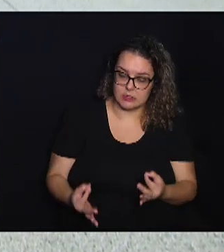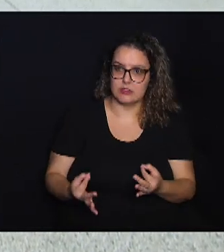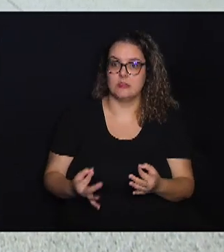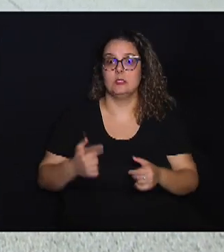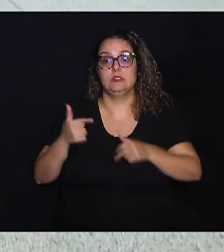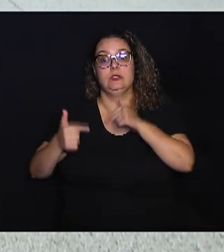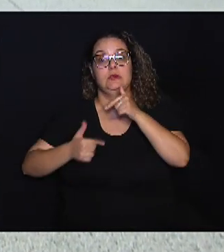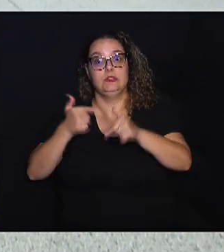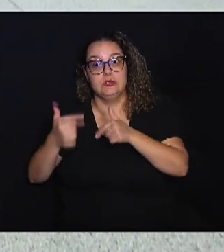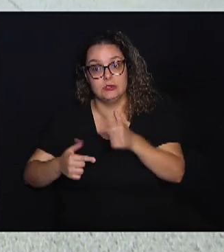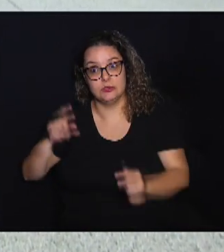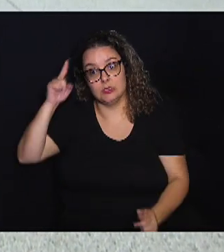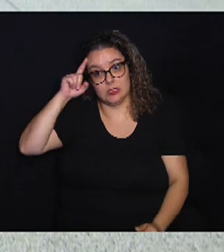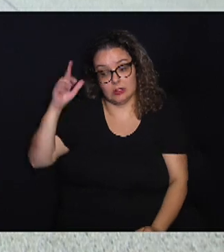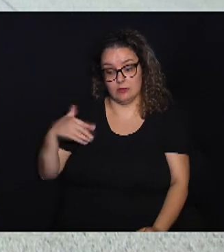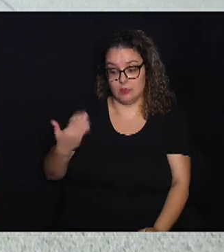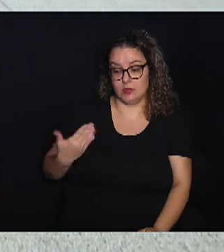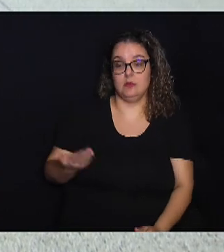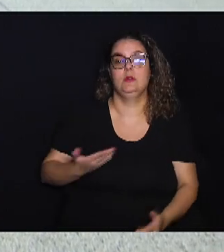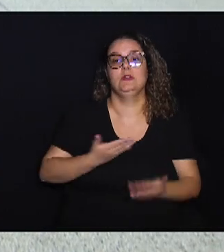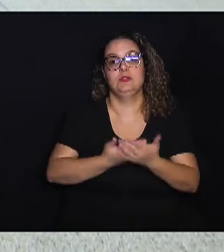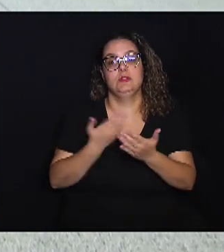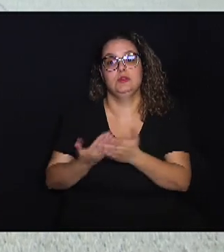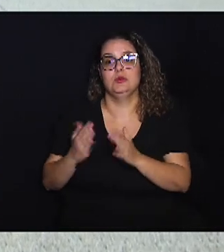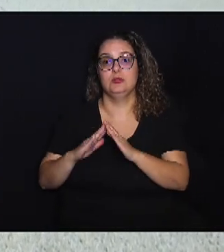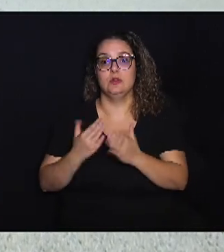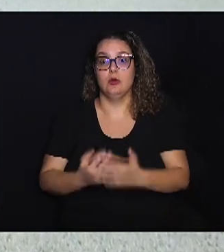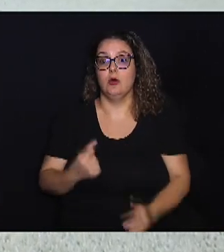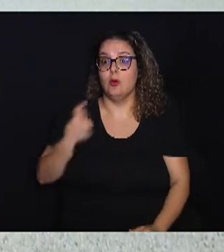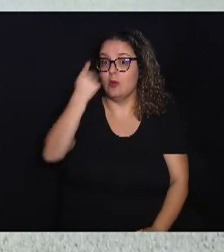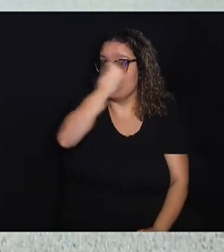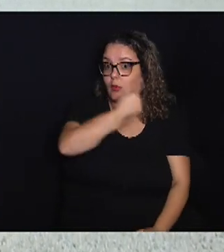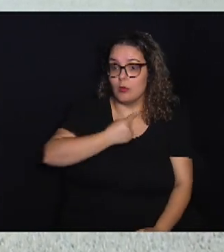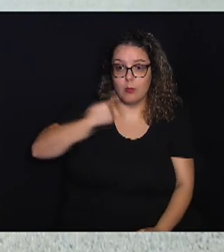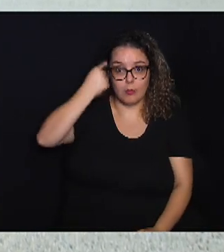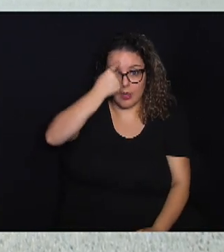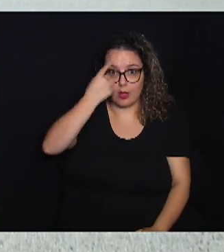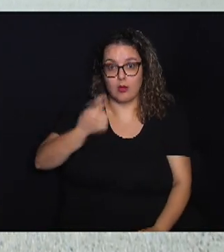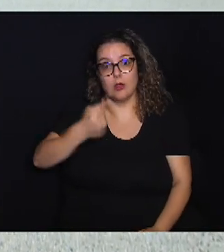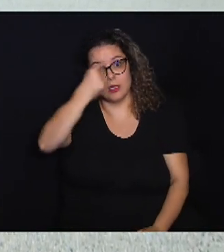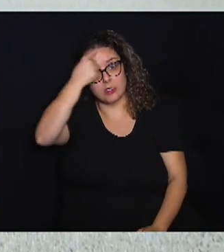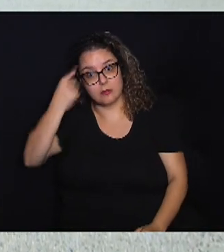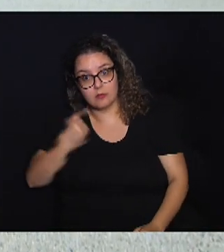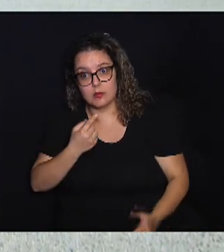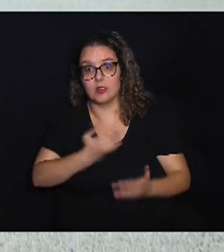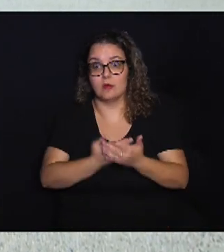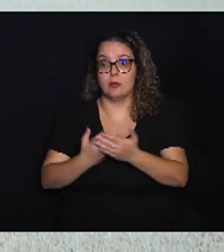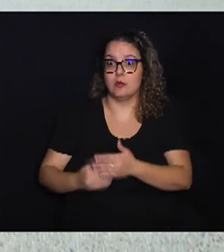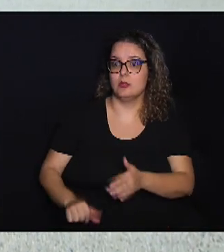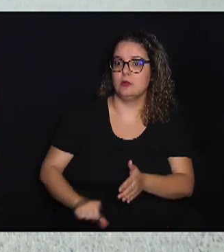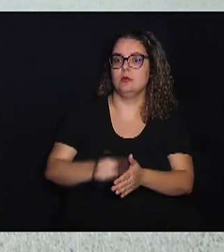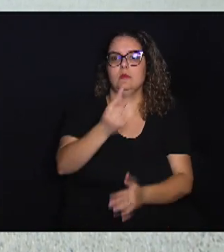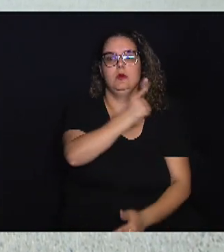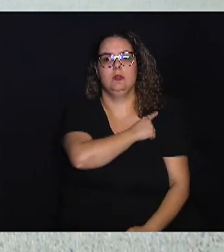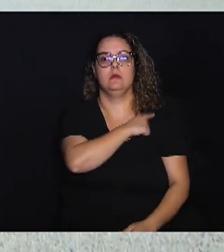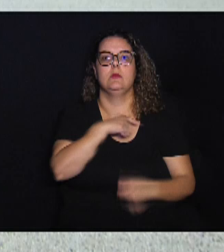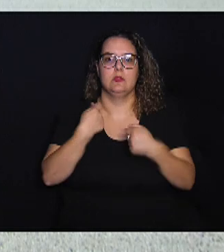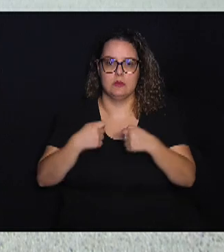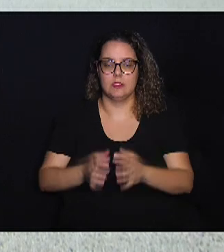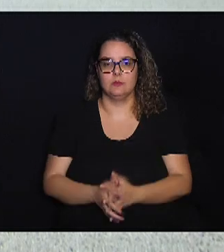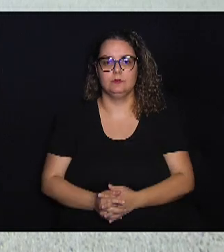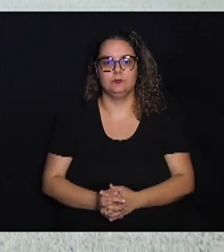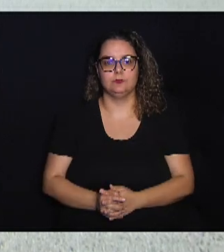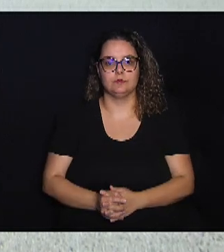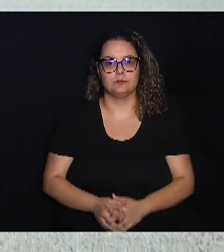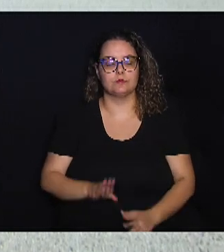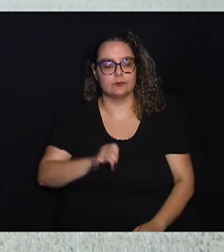trabalhar muito a rotina de estudo em casa. 1h30 de estudo por dia é mais do que o suficiente para um aluno de primeira série, mas tem que existir. E assim,